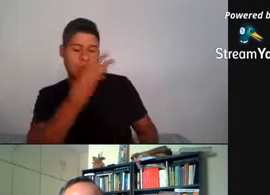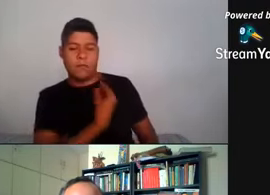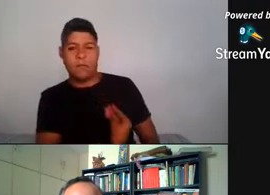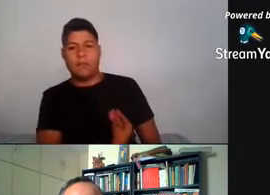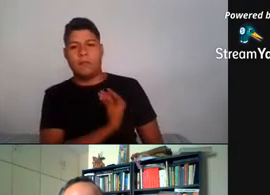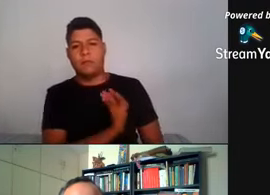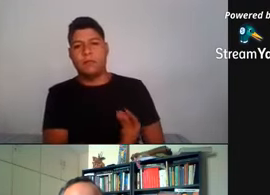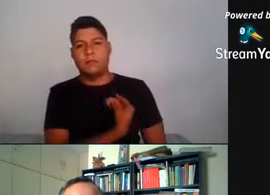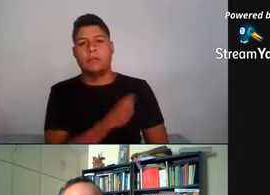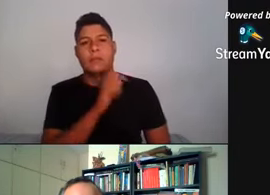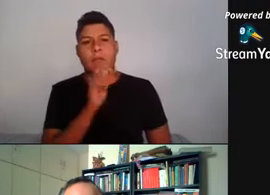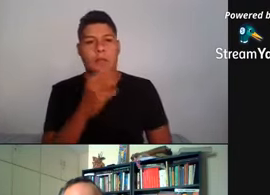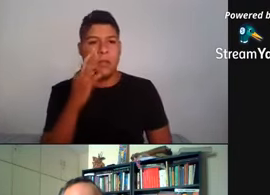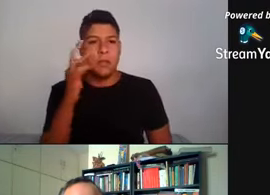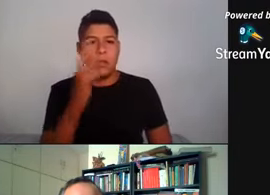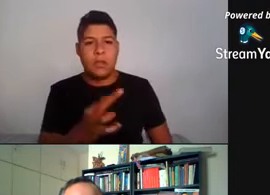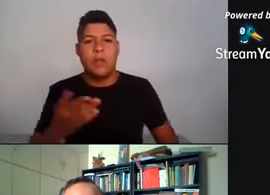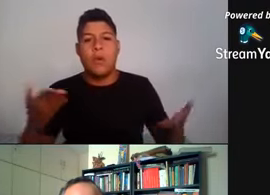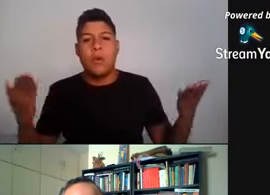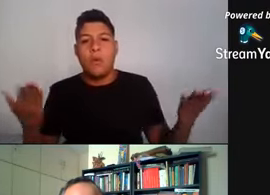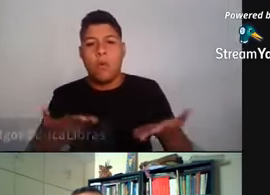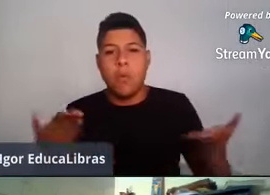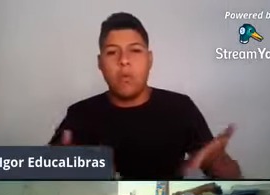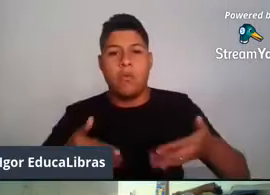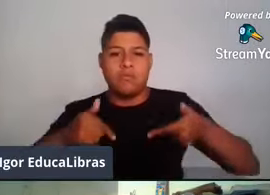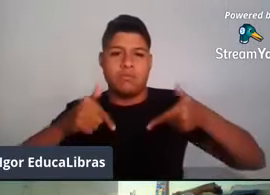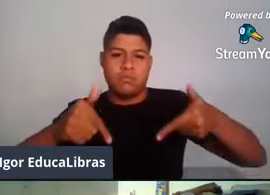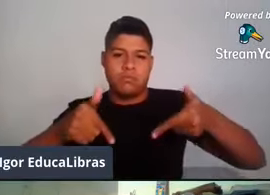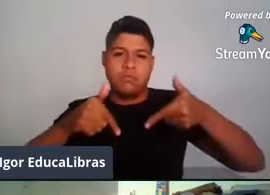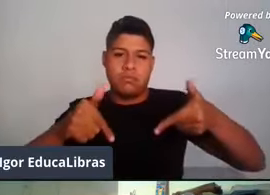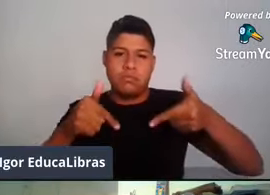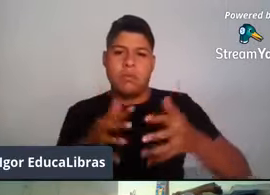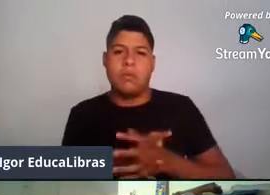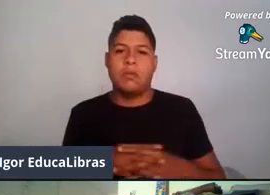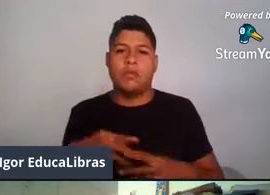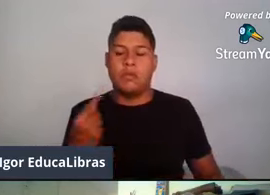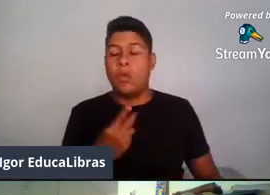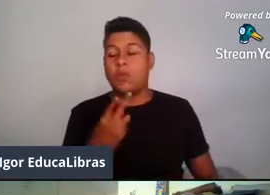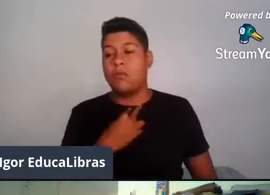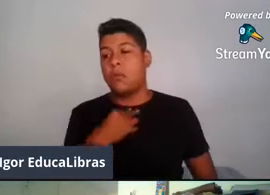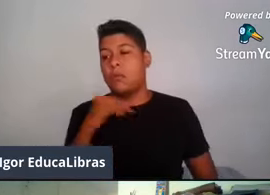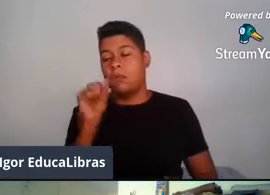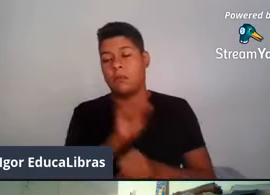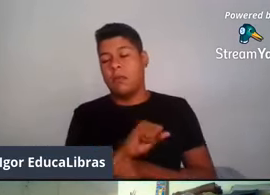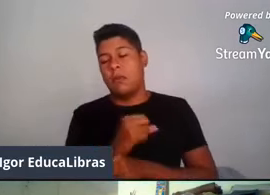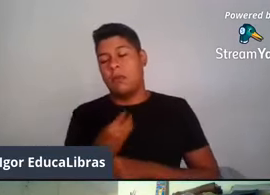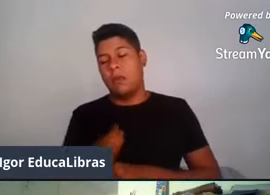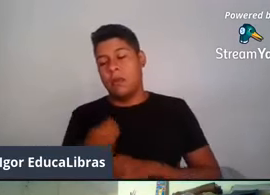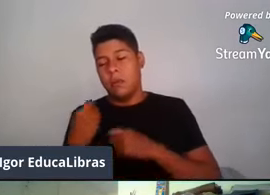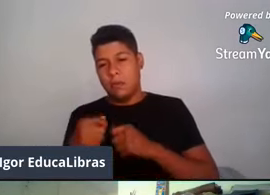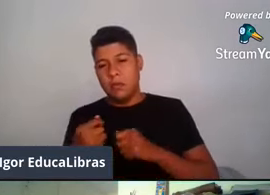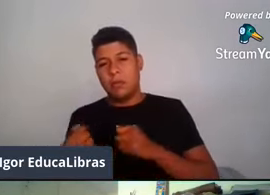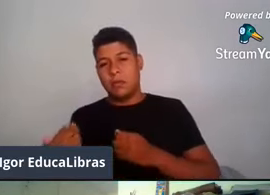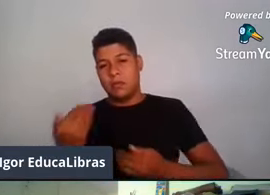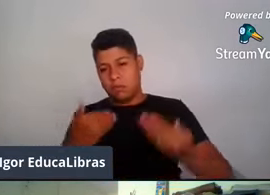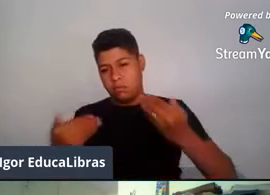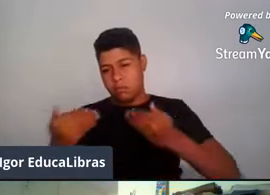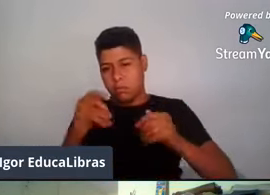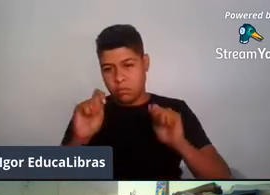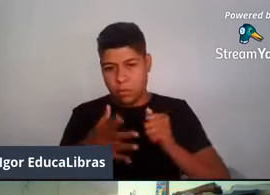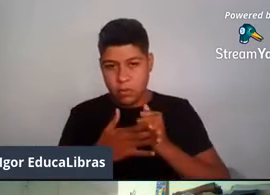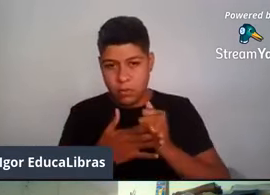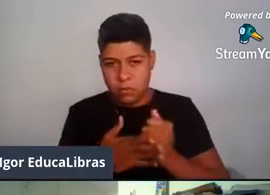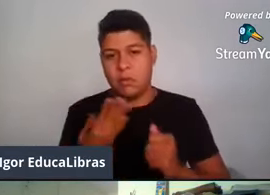Nós podemos ver uma eugenia brava aí. E a gente não pode permitir isso, e pode contar comigo. Porque eu puder ajudar,